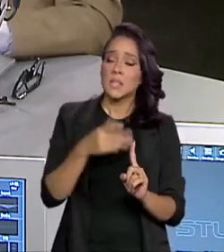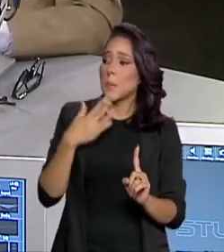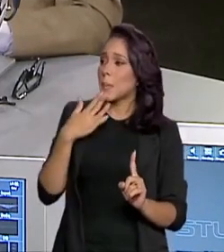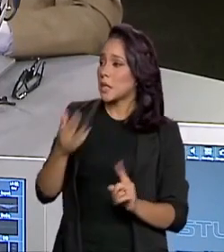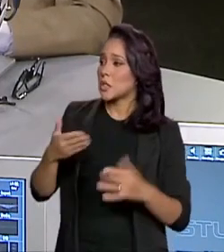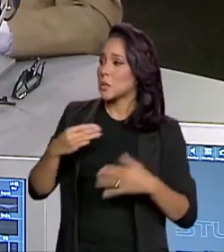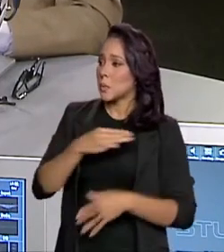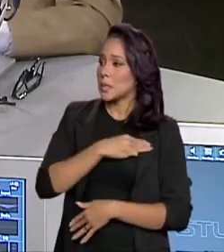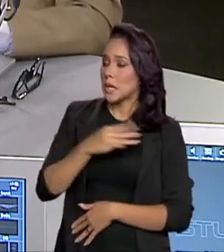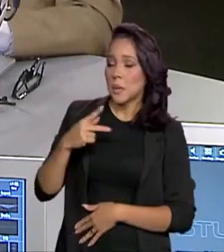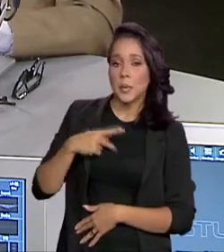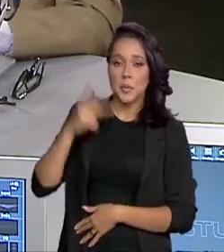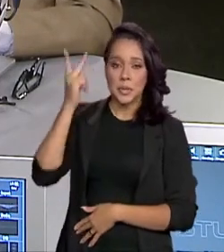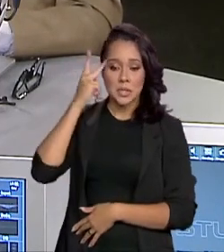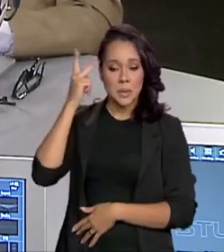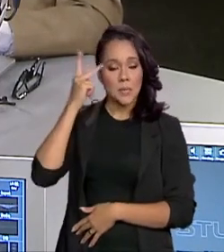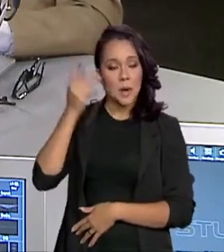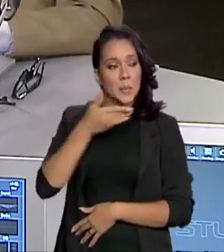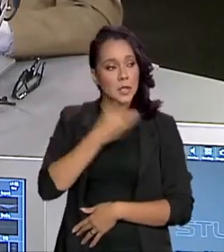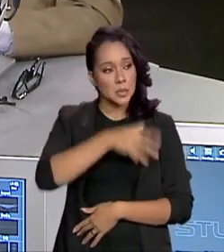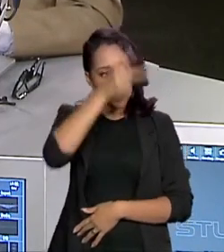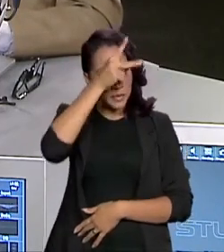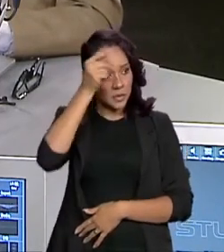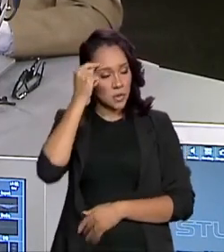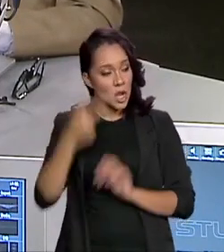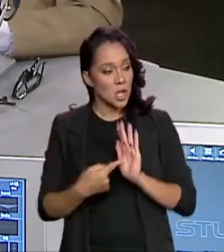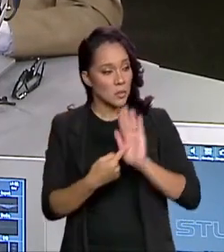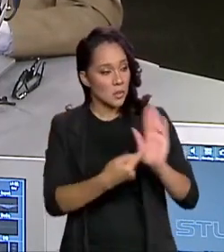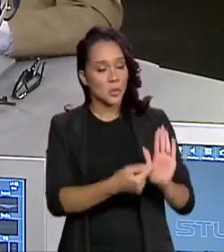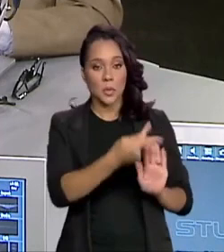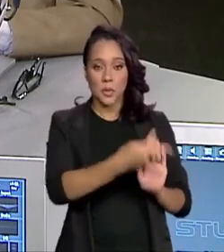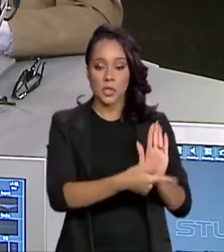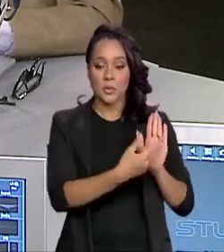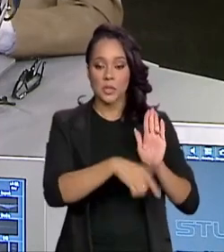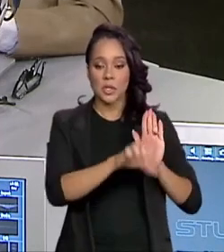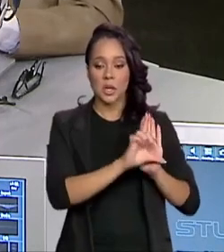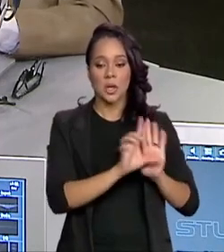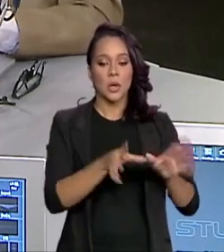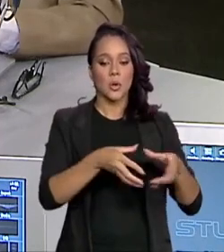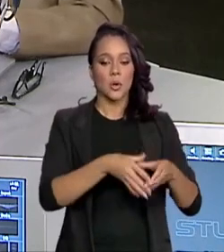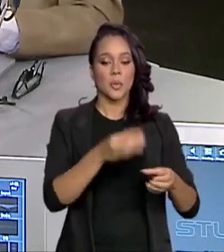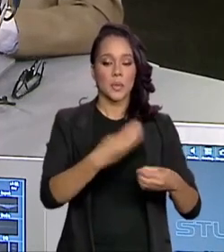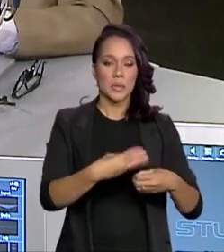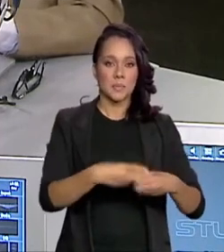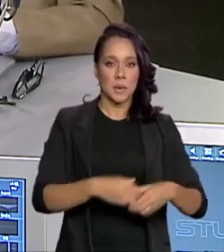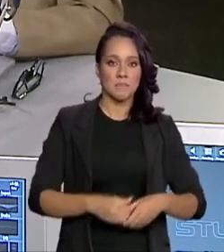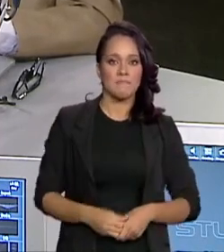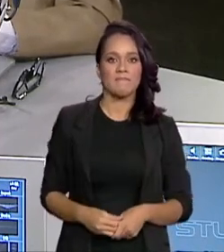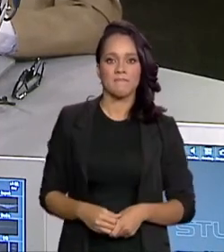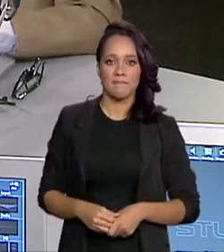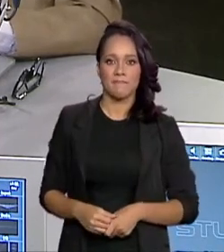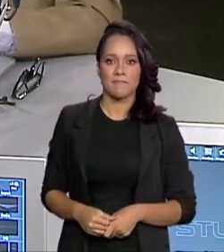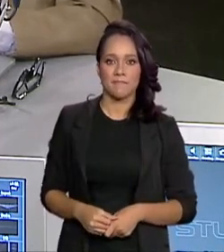reivindicação do Ministério Público de São Paulo à Prefeitura, que apresentou o projeto de lei à Câmara Municipal. Da Rádio